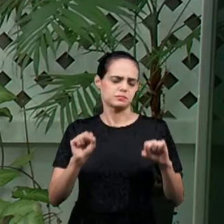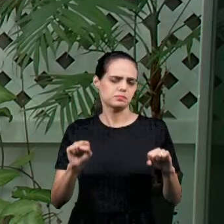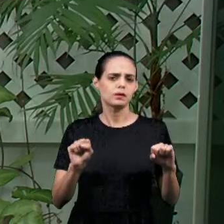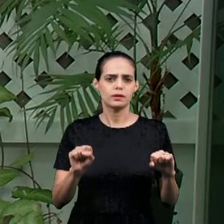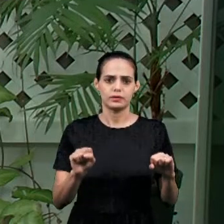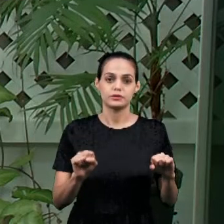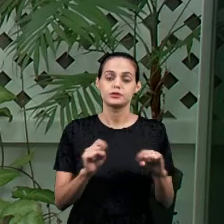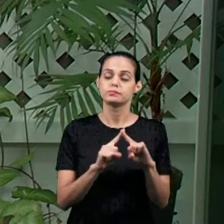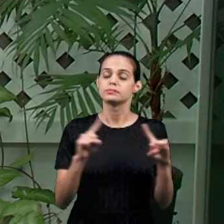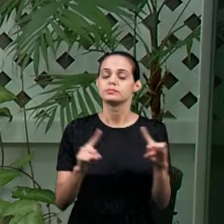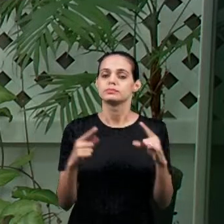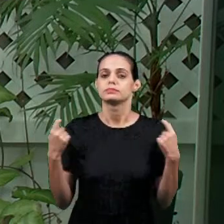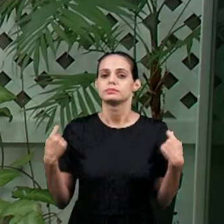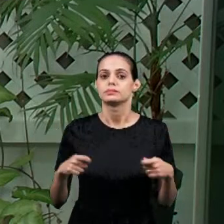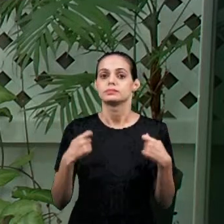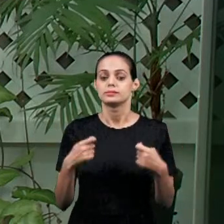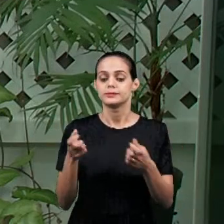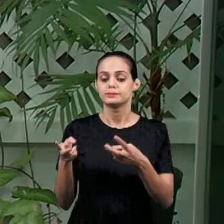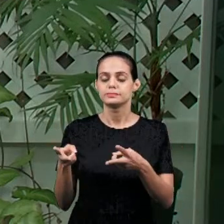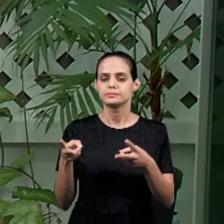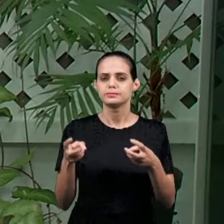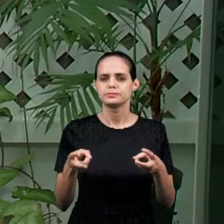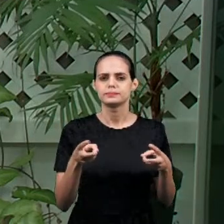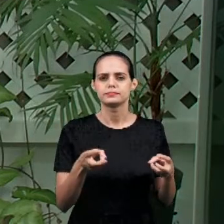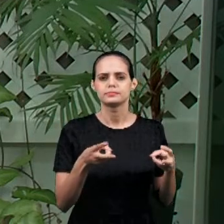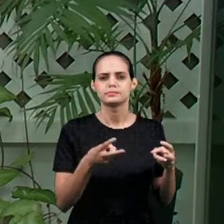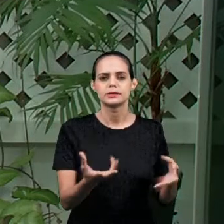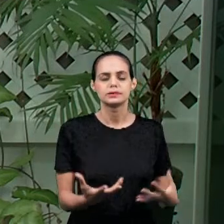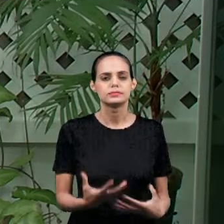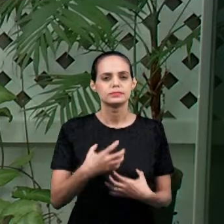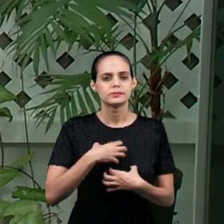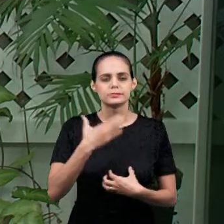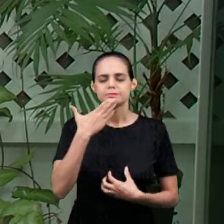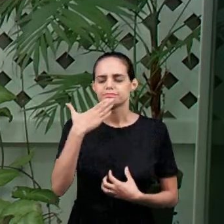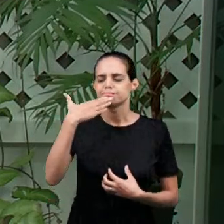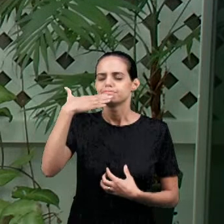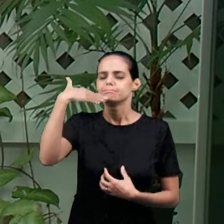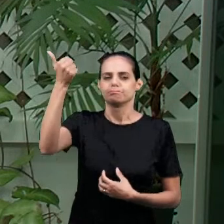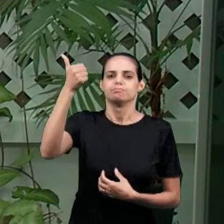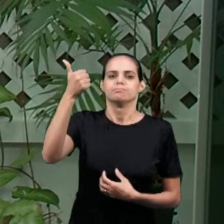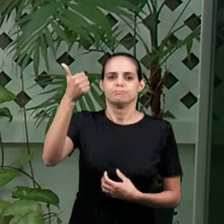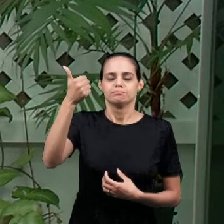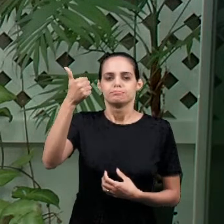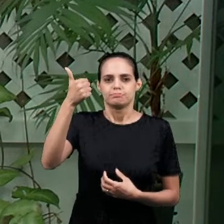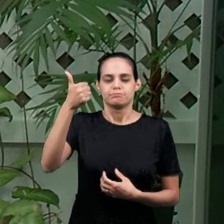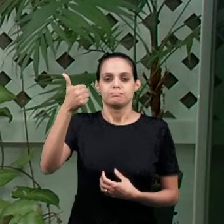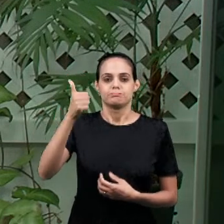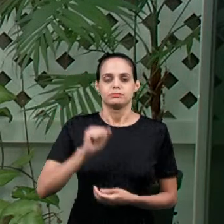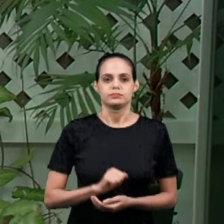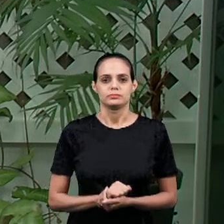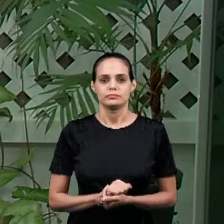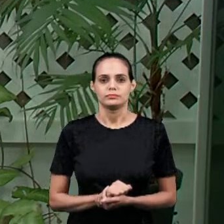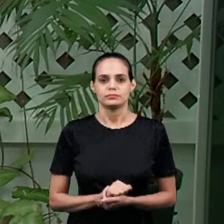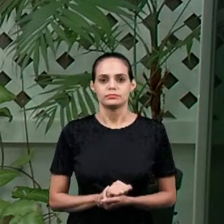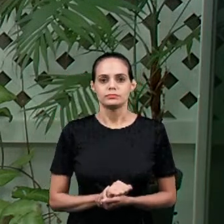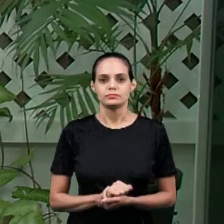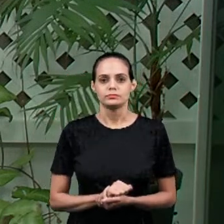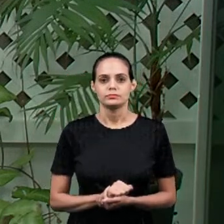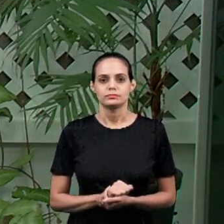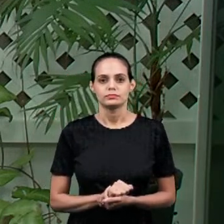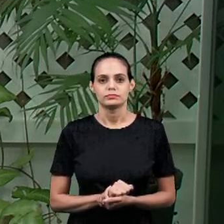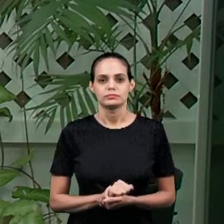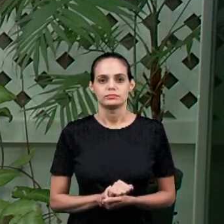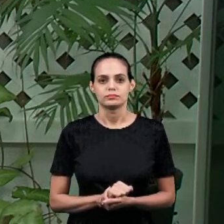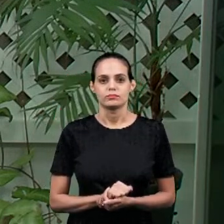mas é preciso identificar da forma melhor possível, embora que